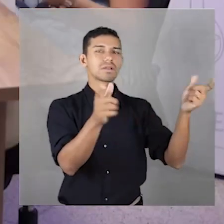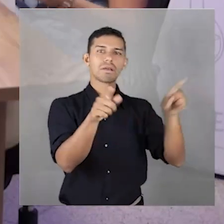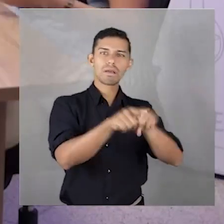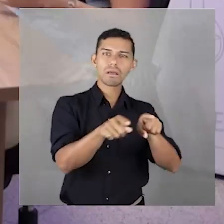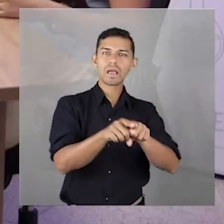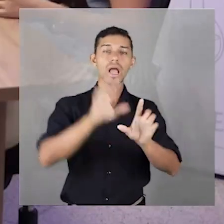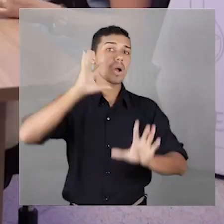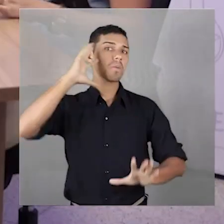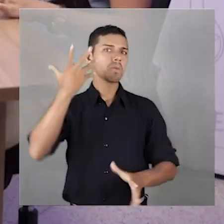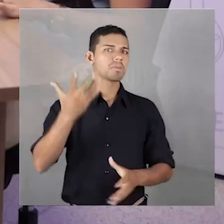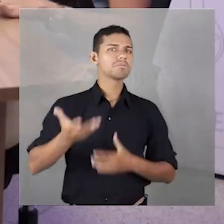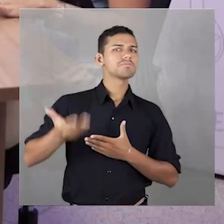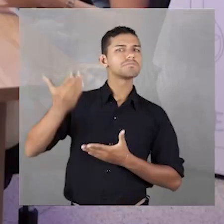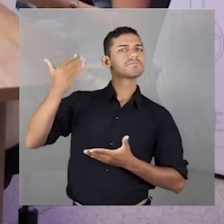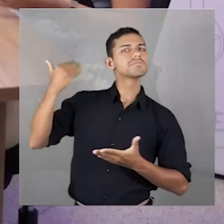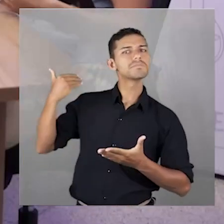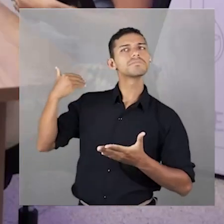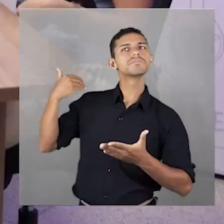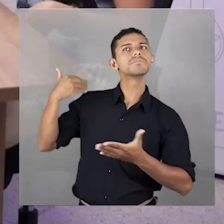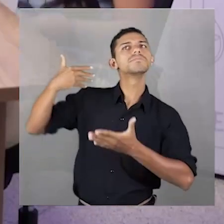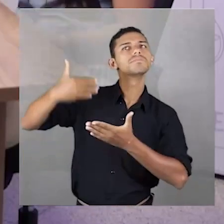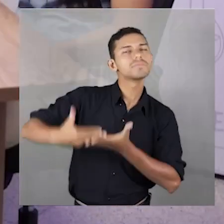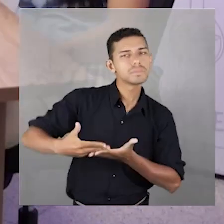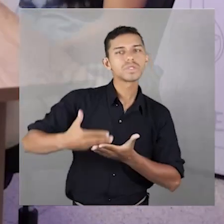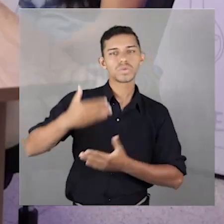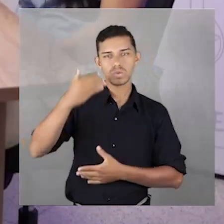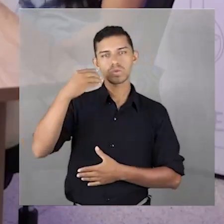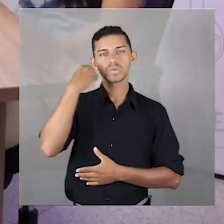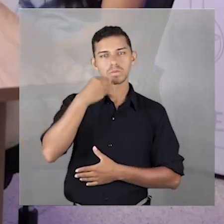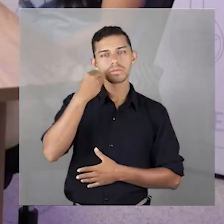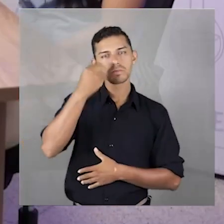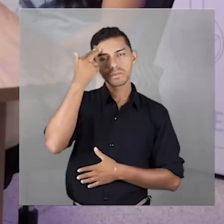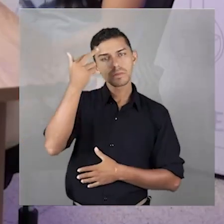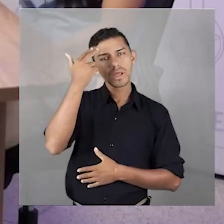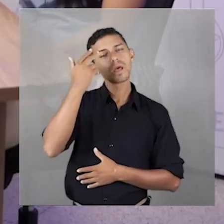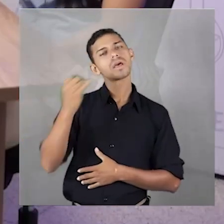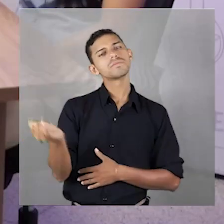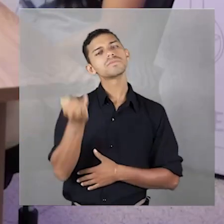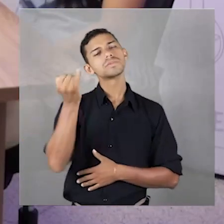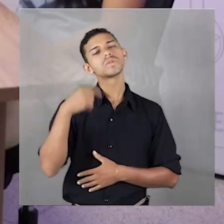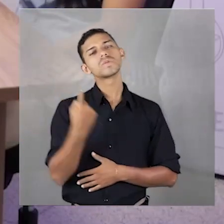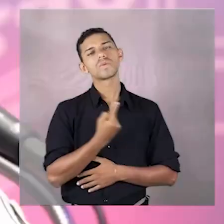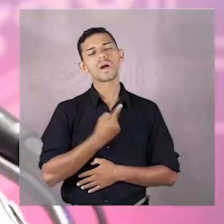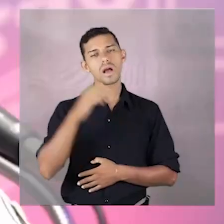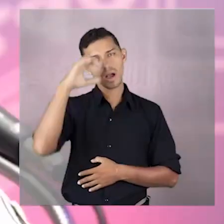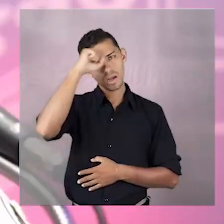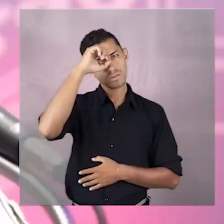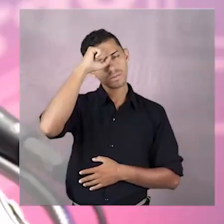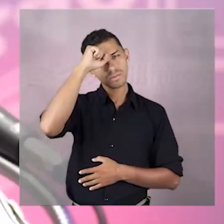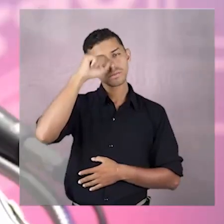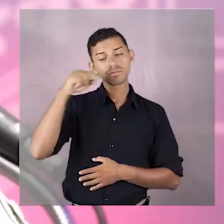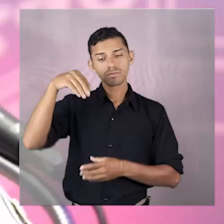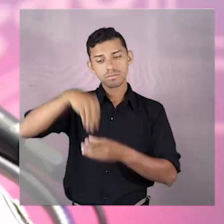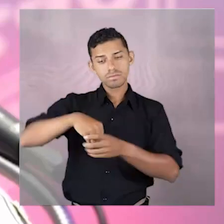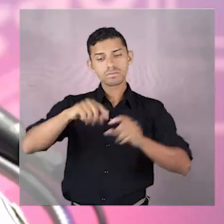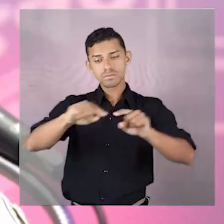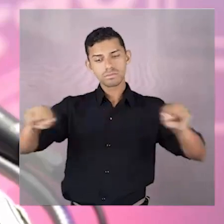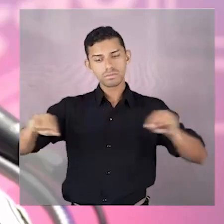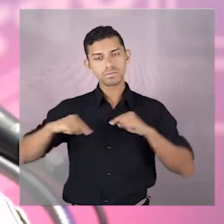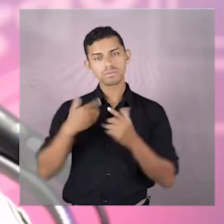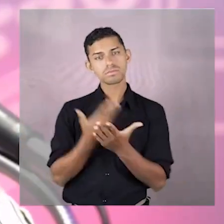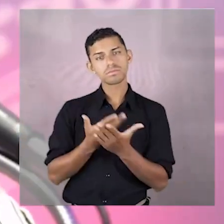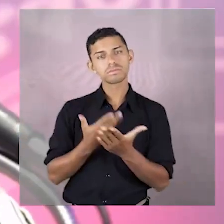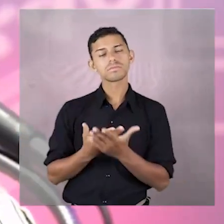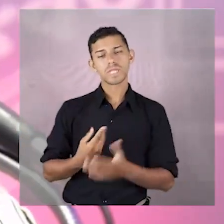coisas que fizeram parte da nossa história. É essencial, não é? Isso, a gente consegue ver muito do que a gente aprende em sala de aula, a gente